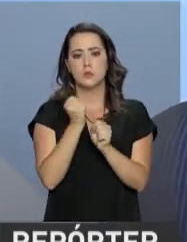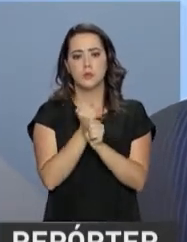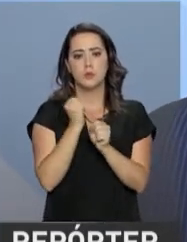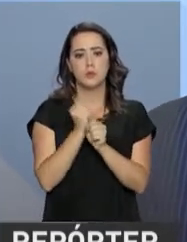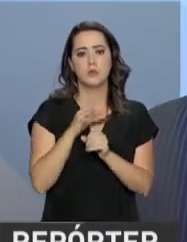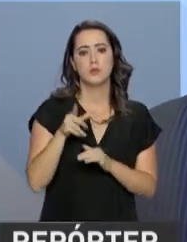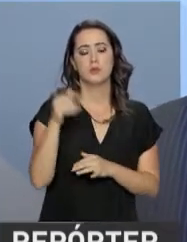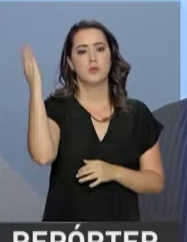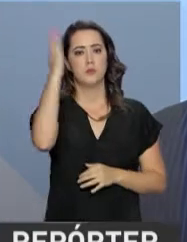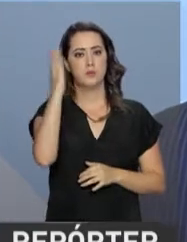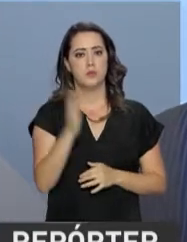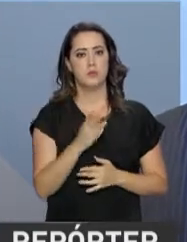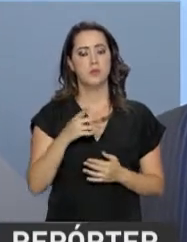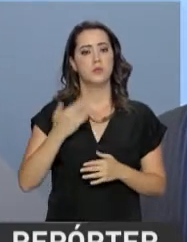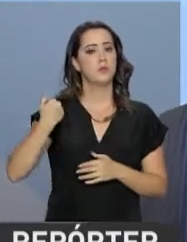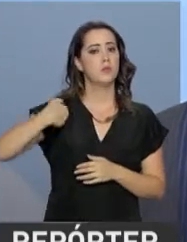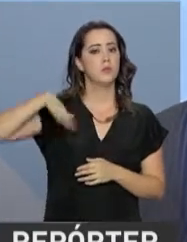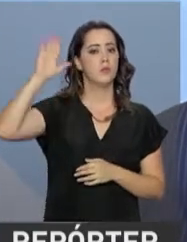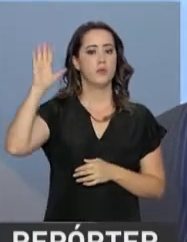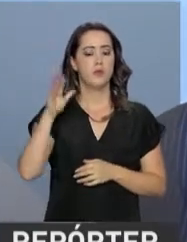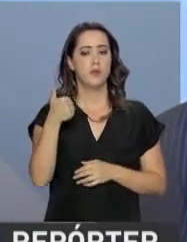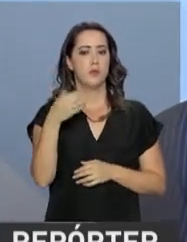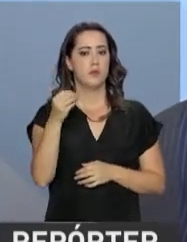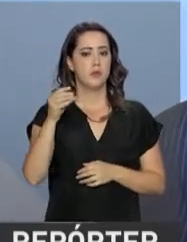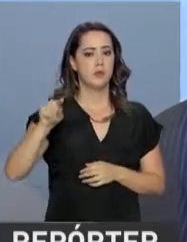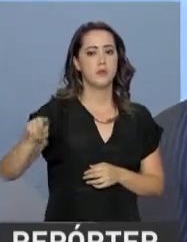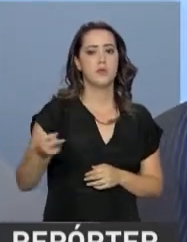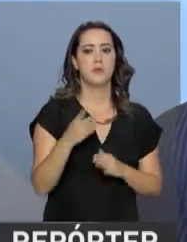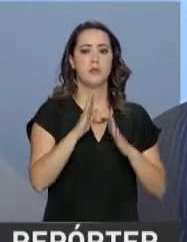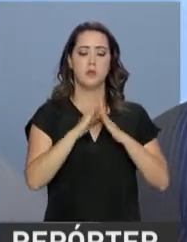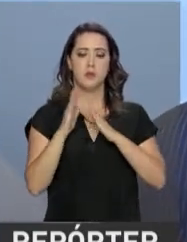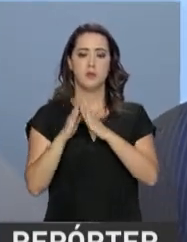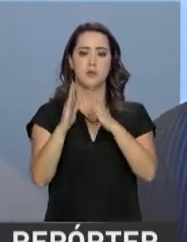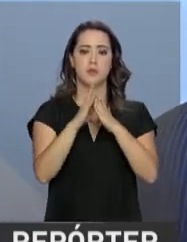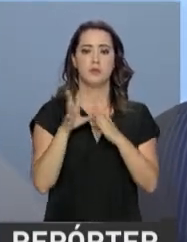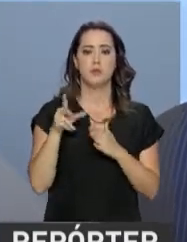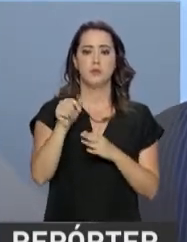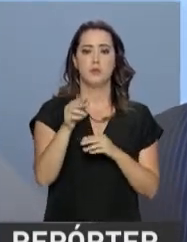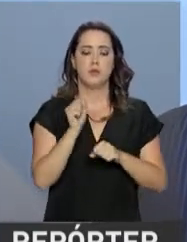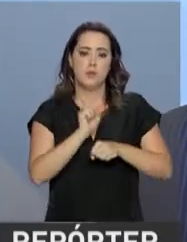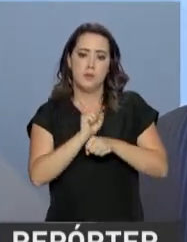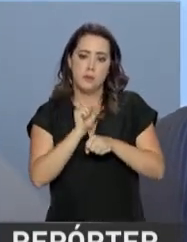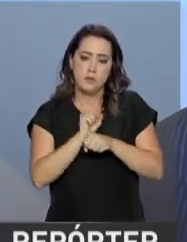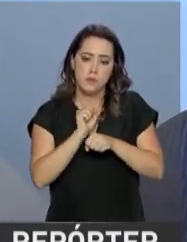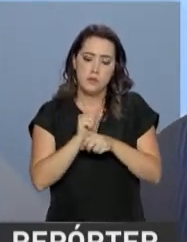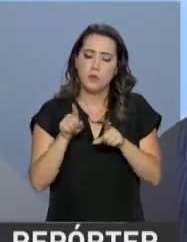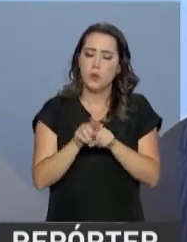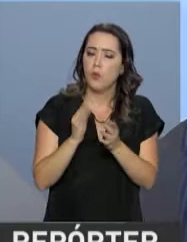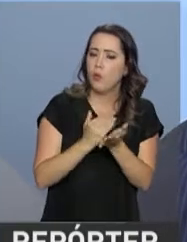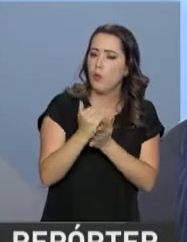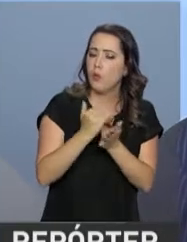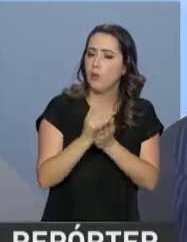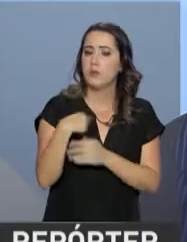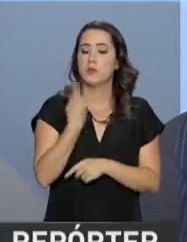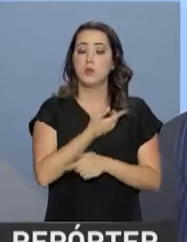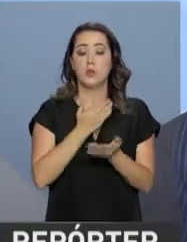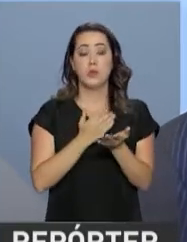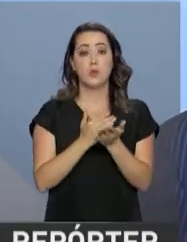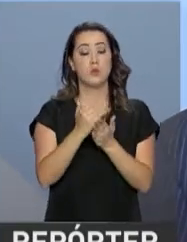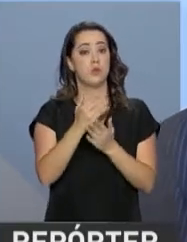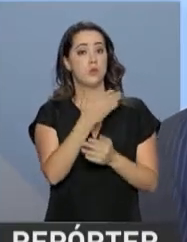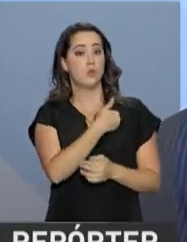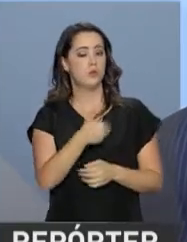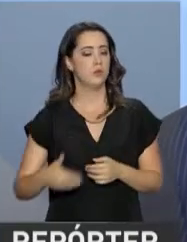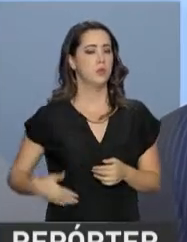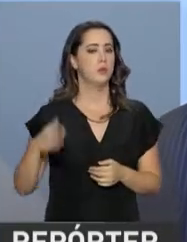em todo o país. E mais de 100 mil unidades aproximadamente que estavam paralisadas desde o início do nosso governo, mais